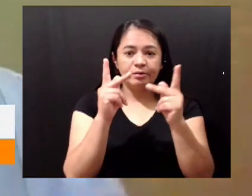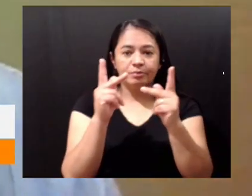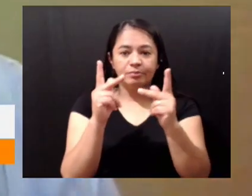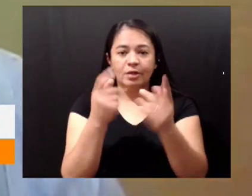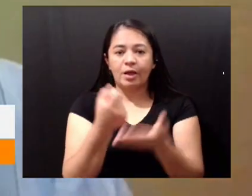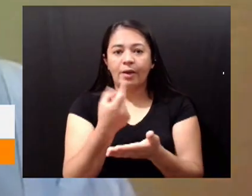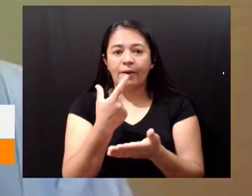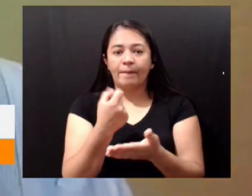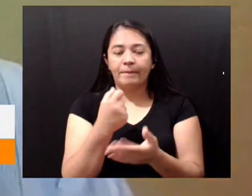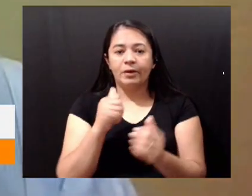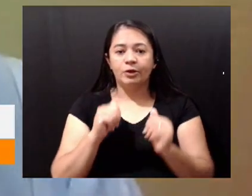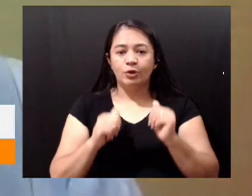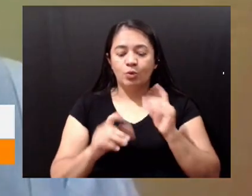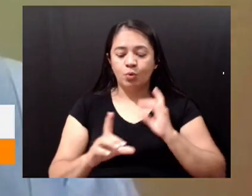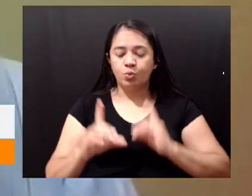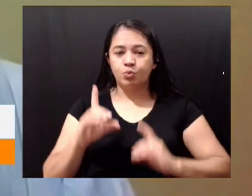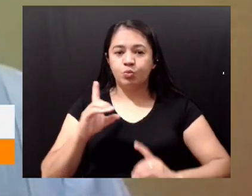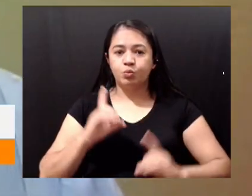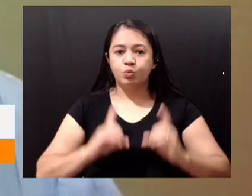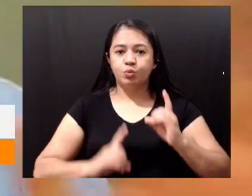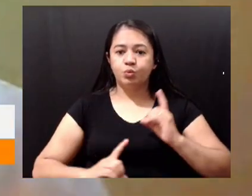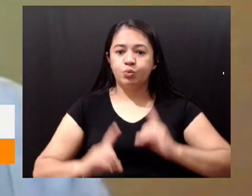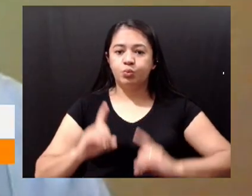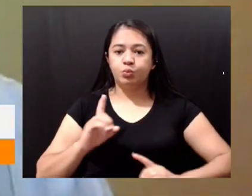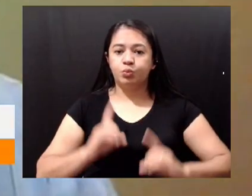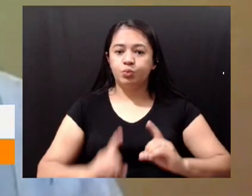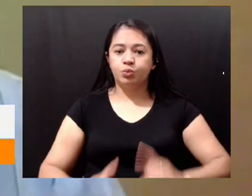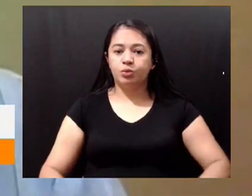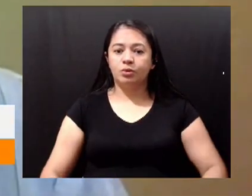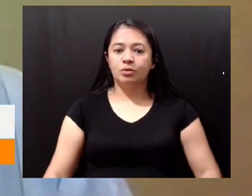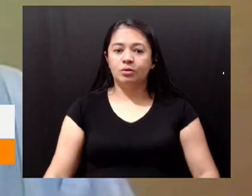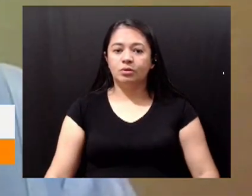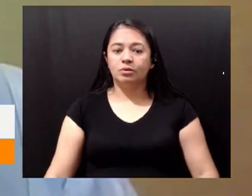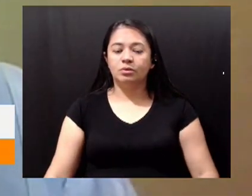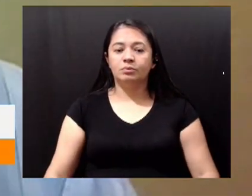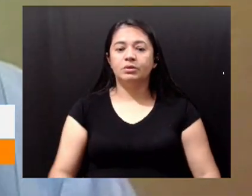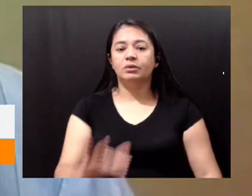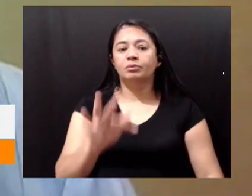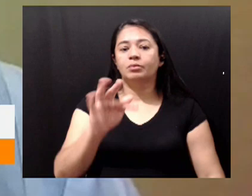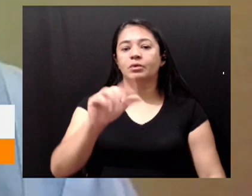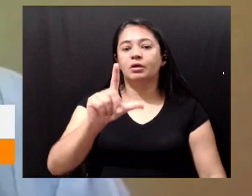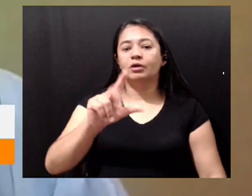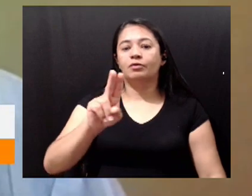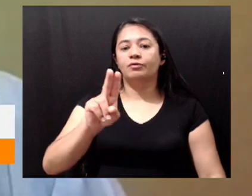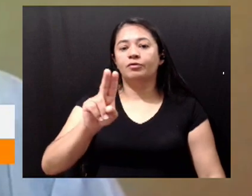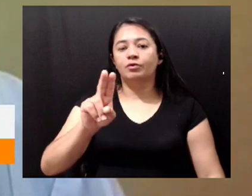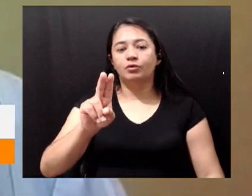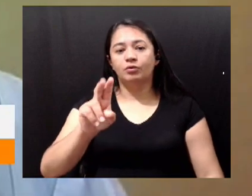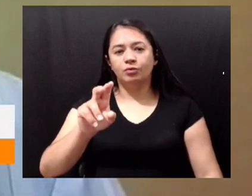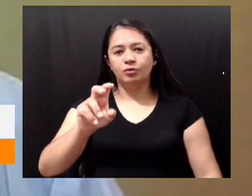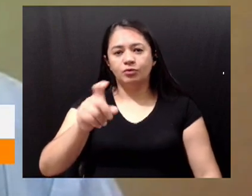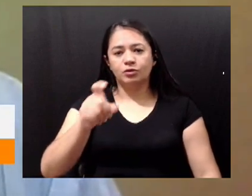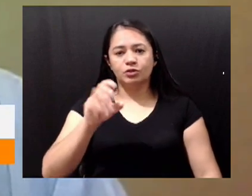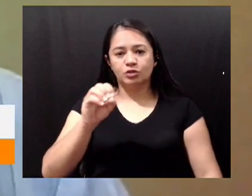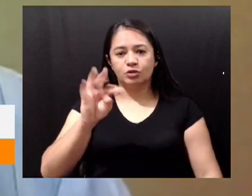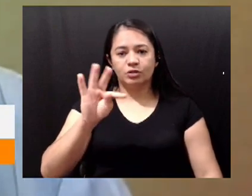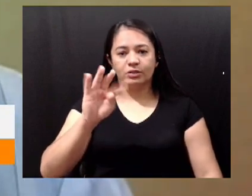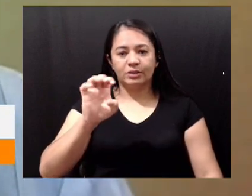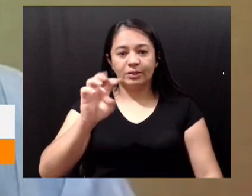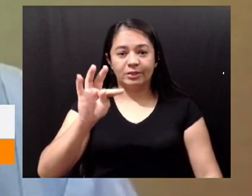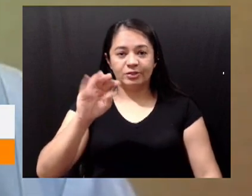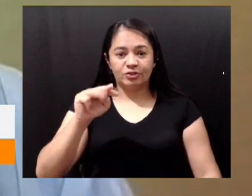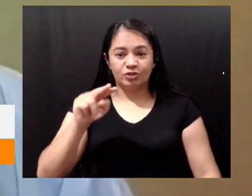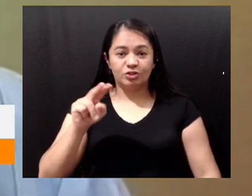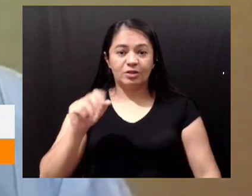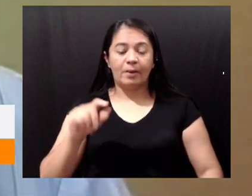inibidores da recaptação de serotonina, por exemplo, a fluoxetina, paroxetina, um dos potenciais efeitos